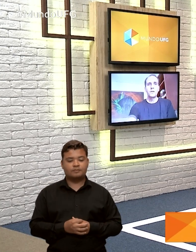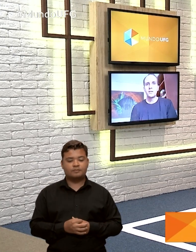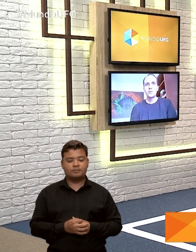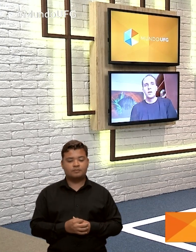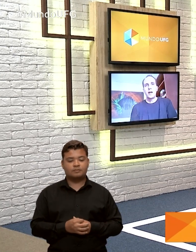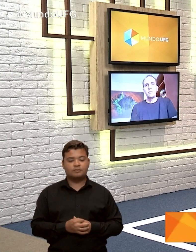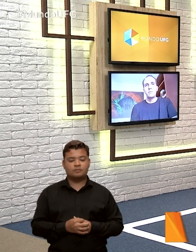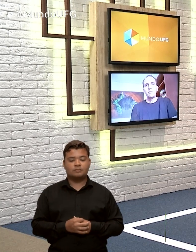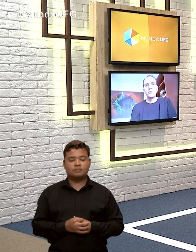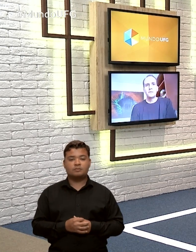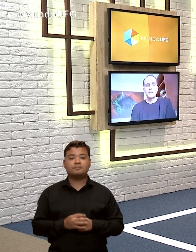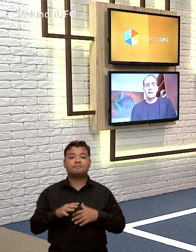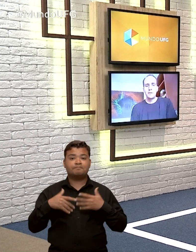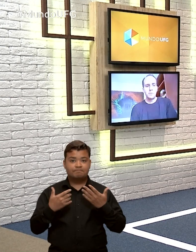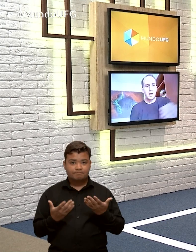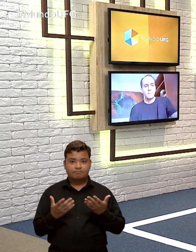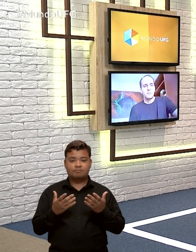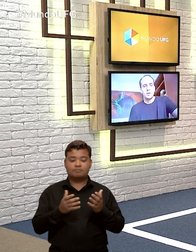A